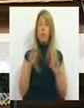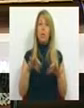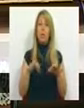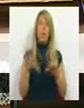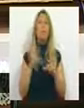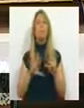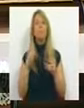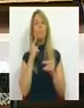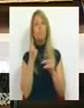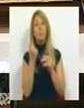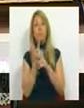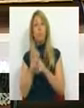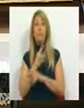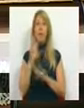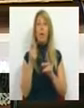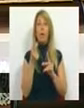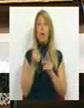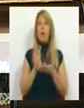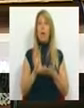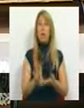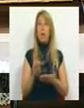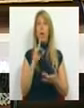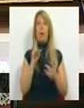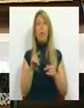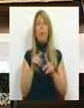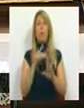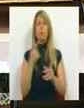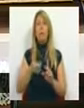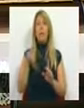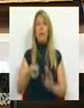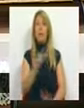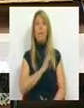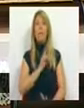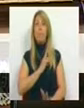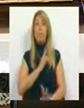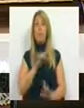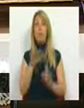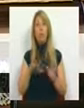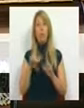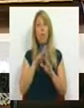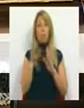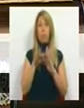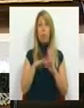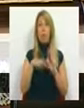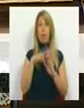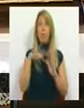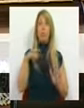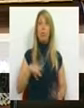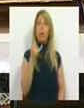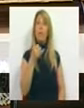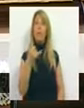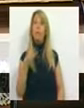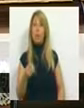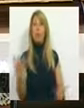mecanismos financeiros como reabilitar para arrendar para privados e os instrumentos financeiros no âmbito de Portugal 2020, que curiosamente foram criticados